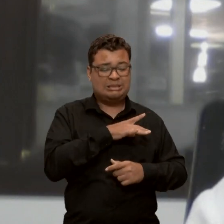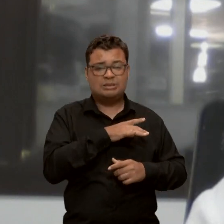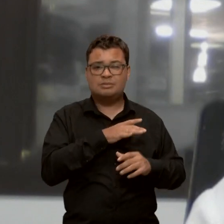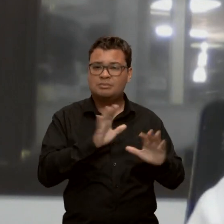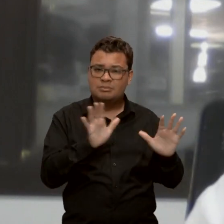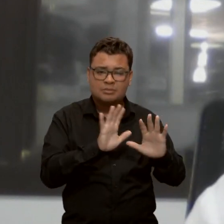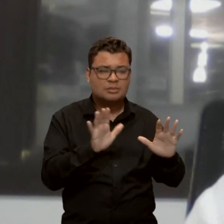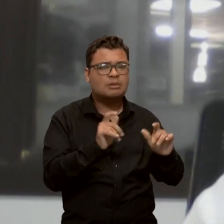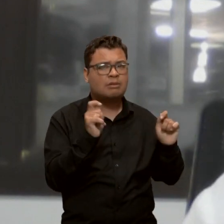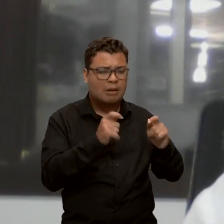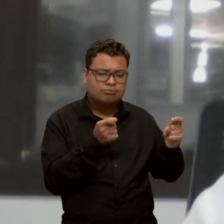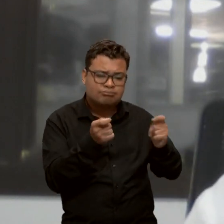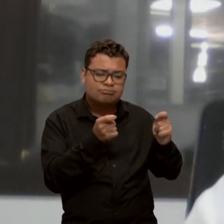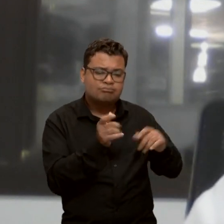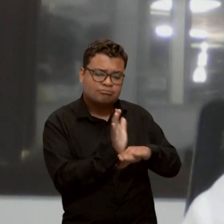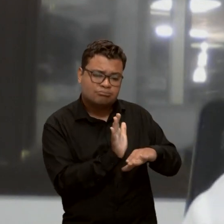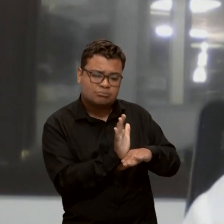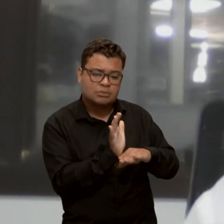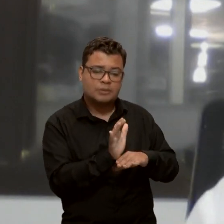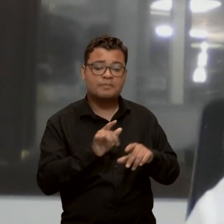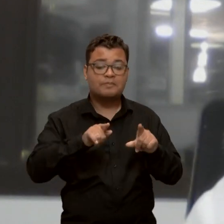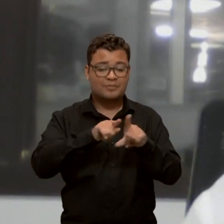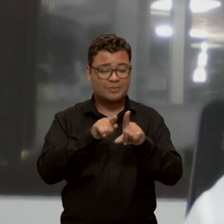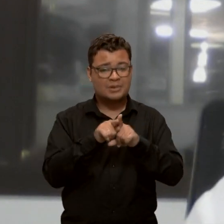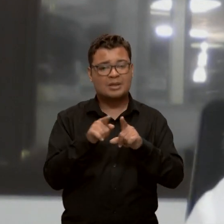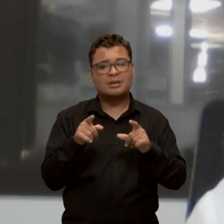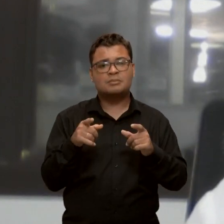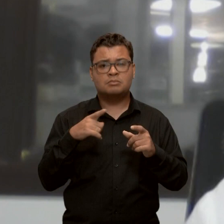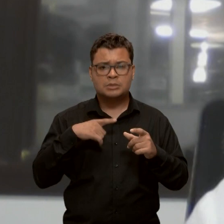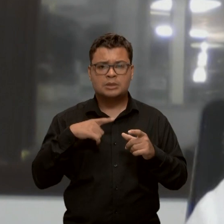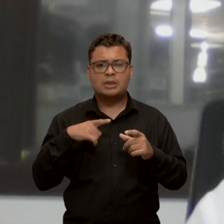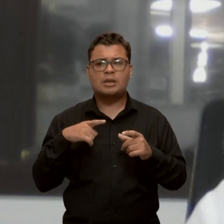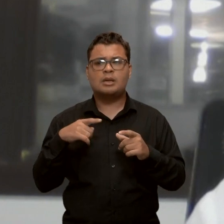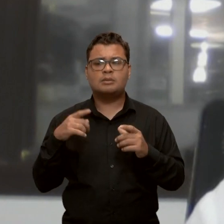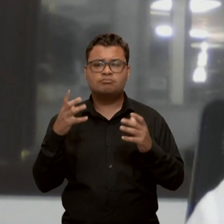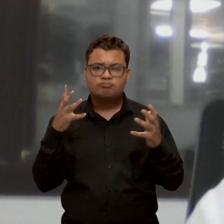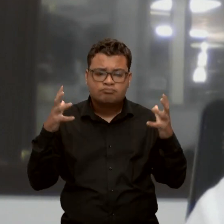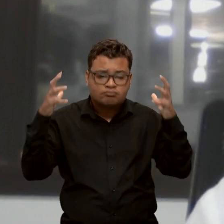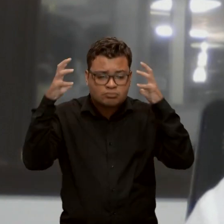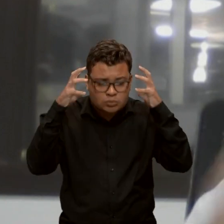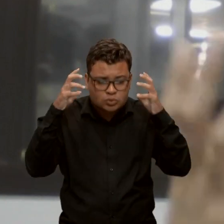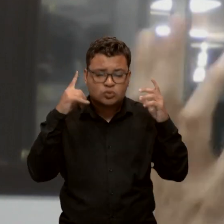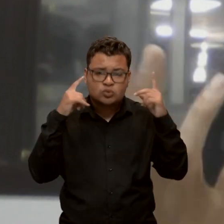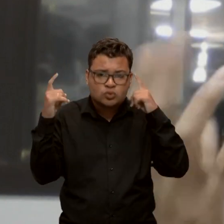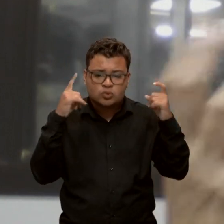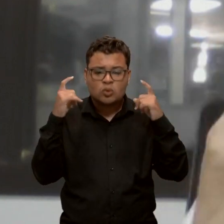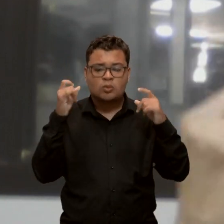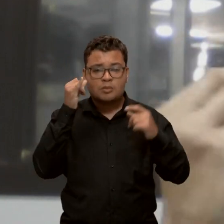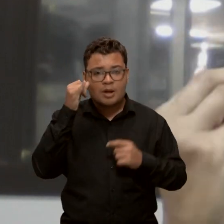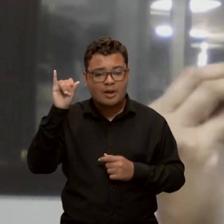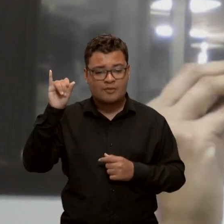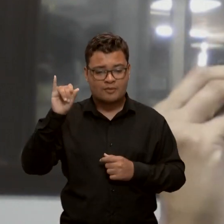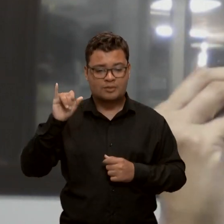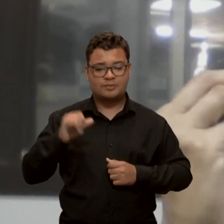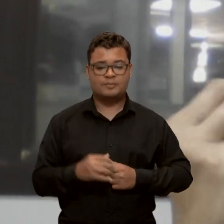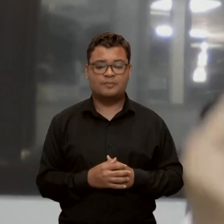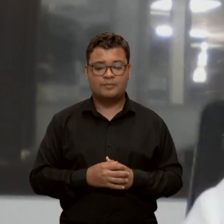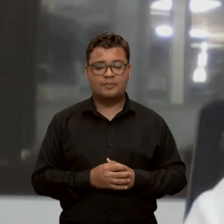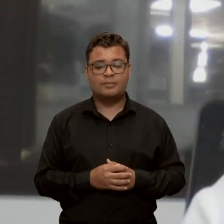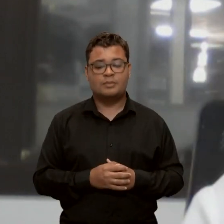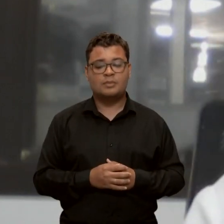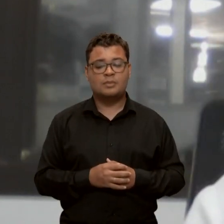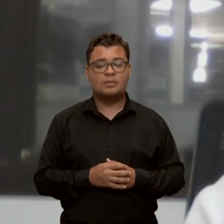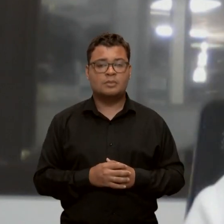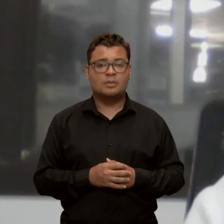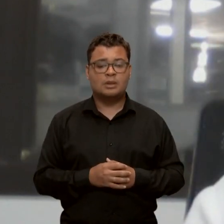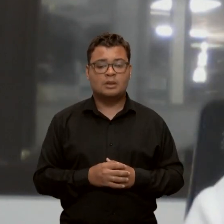circunstância. Abafadores de ruído, pontualmente, são bem-vindos. Se você não tem como ter os abafadores melhores,